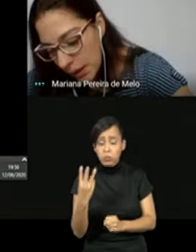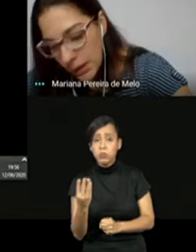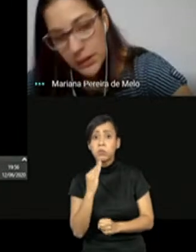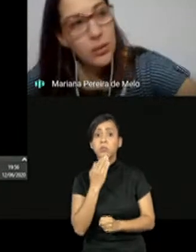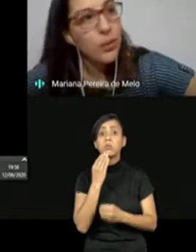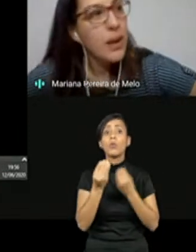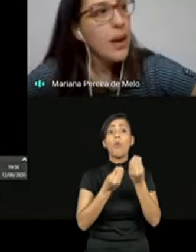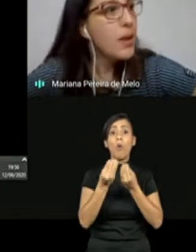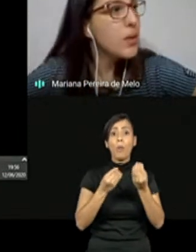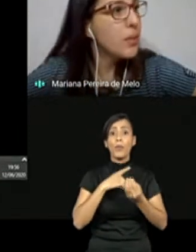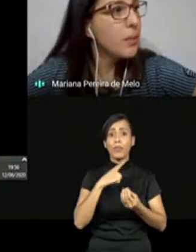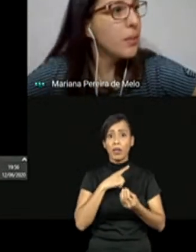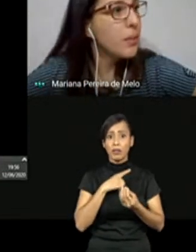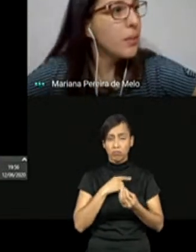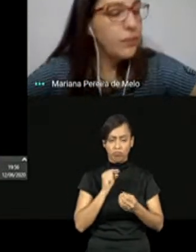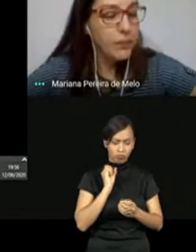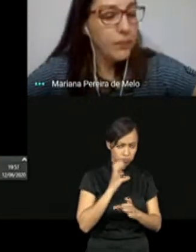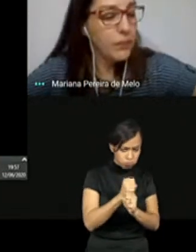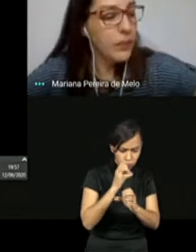tecido. Então, no caso...